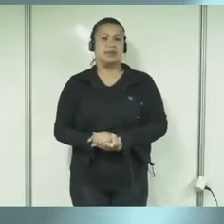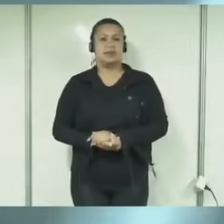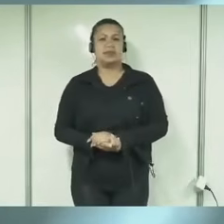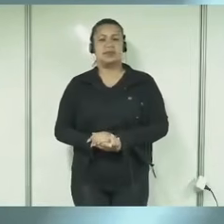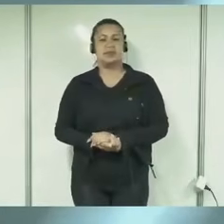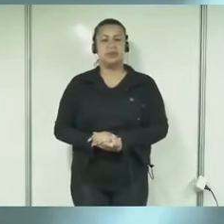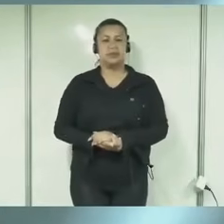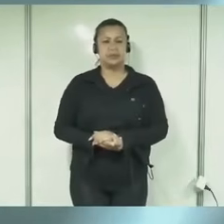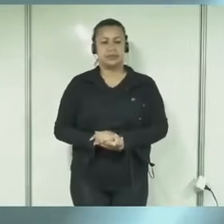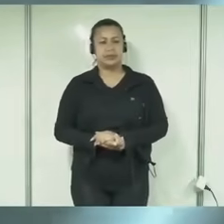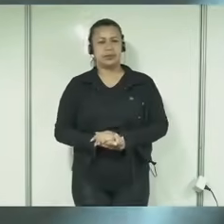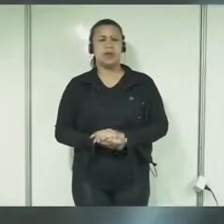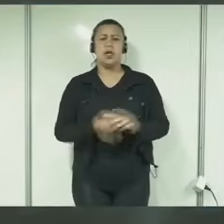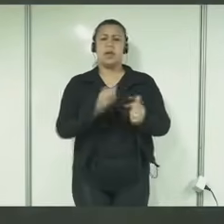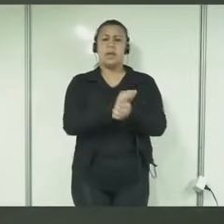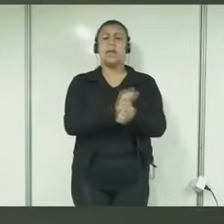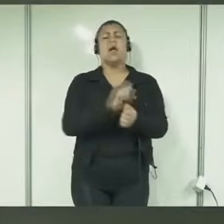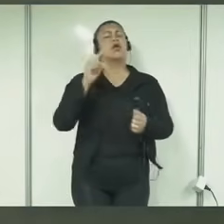Sintoniza um instante